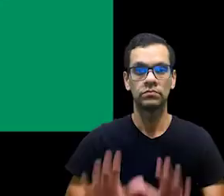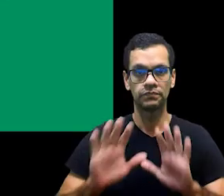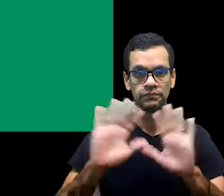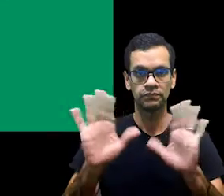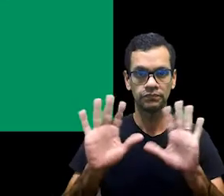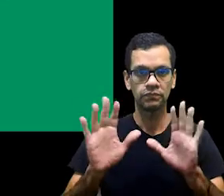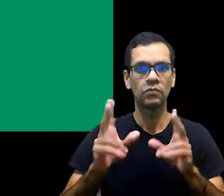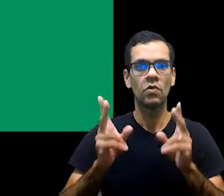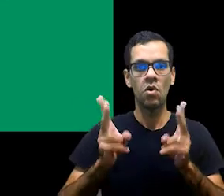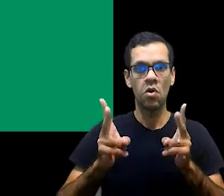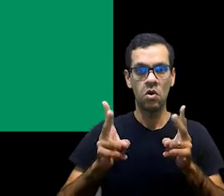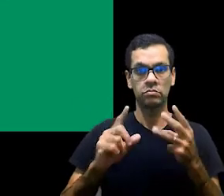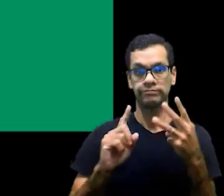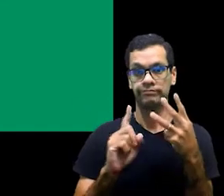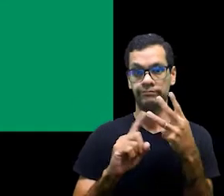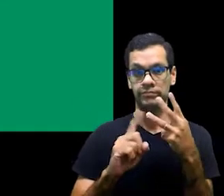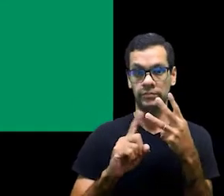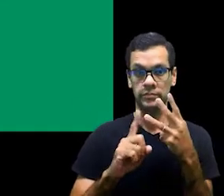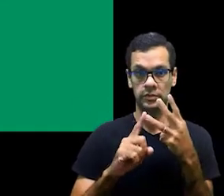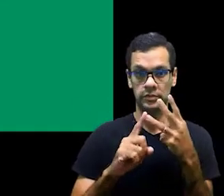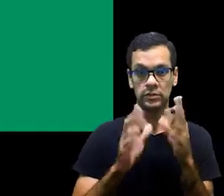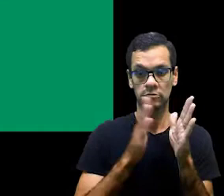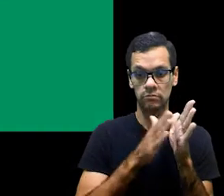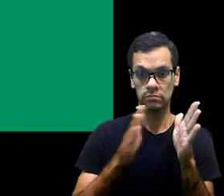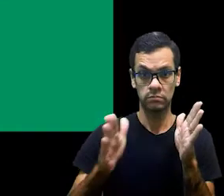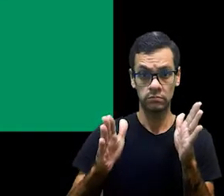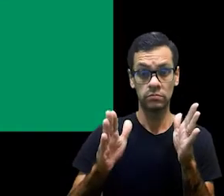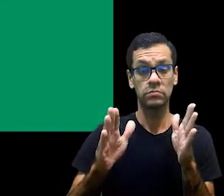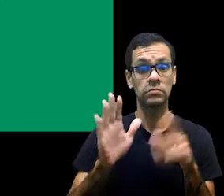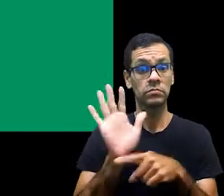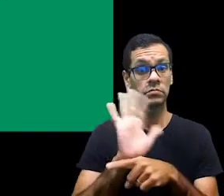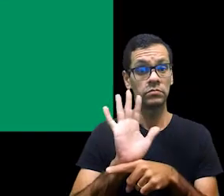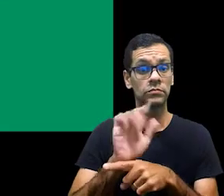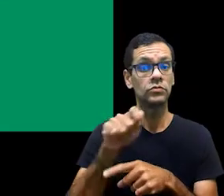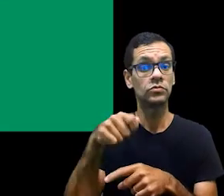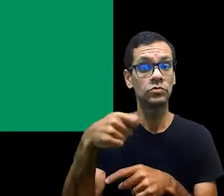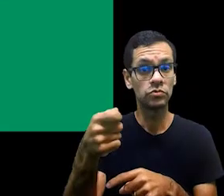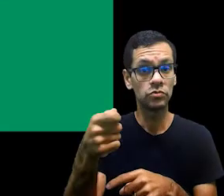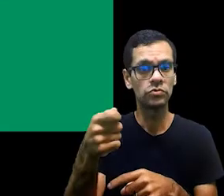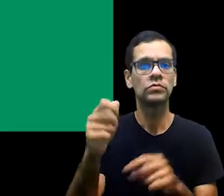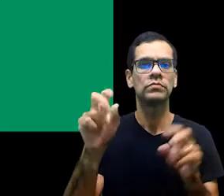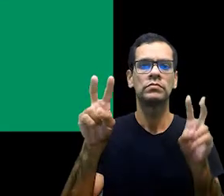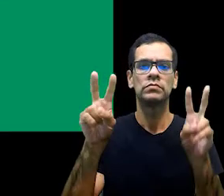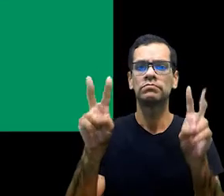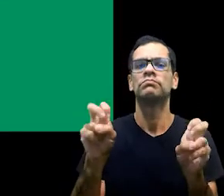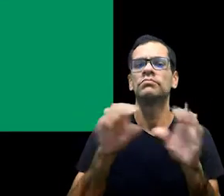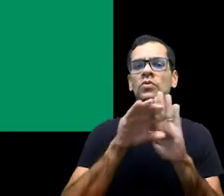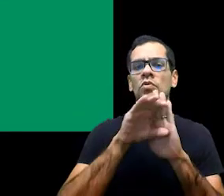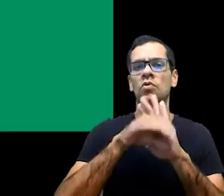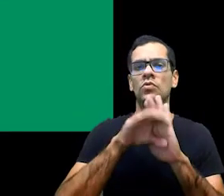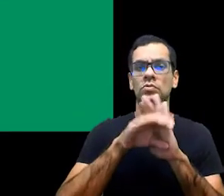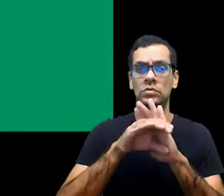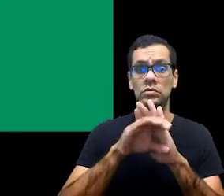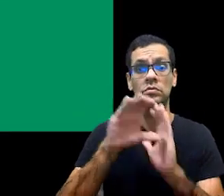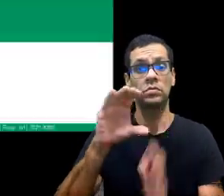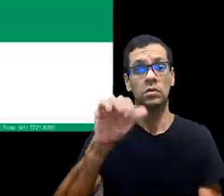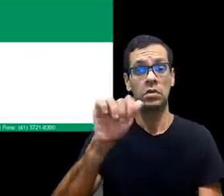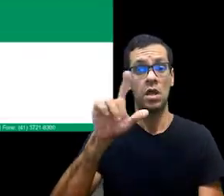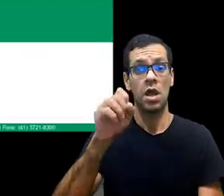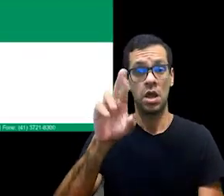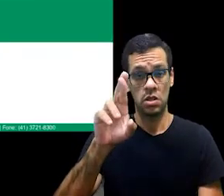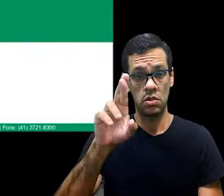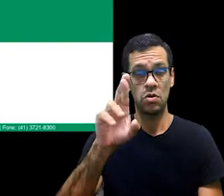Olá pessoal, vamos então para a terceira parte dos vídeos referentes aos conceitos de calor e energia